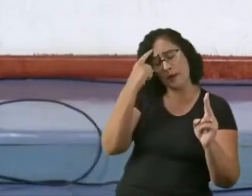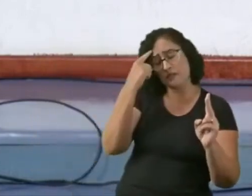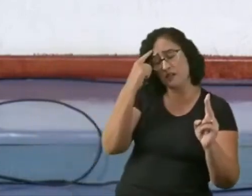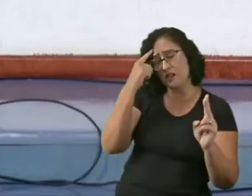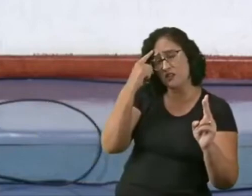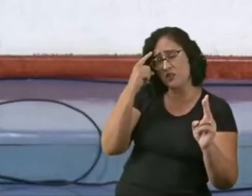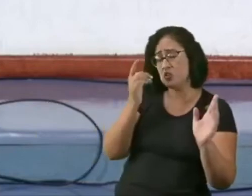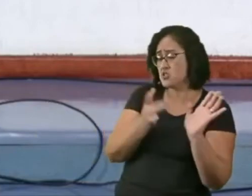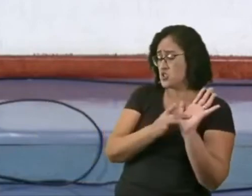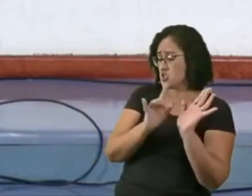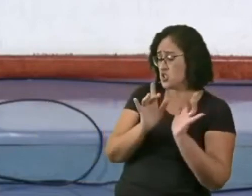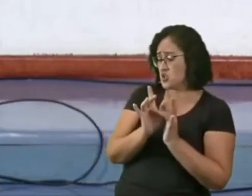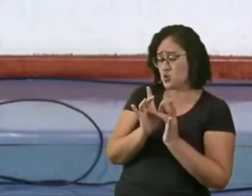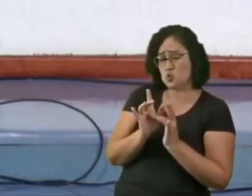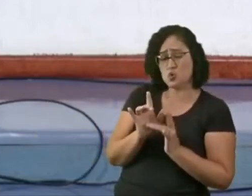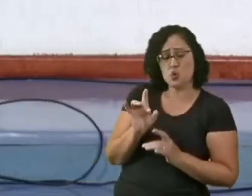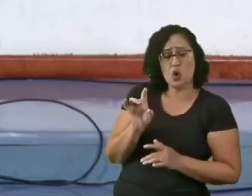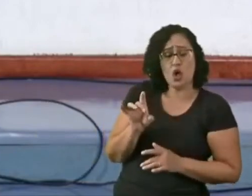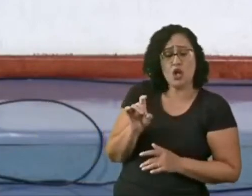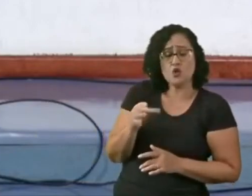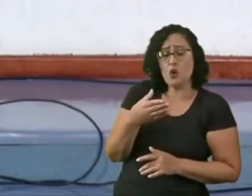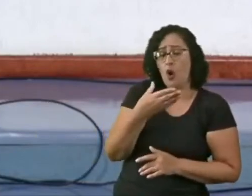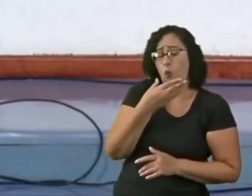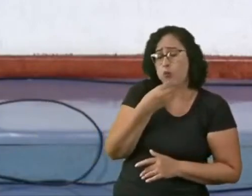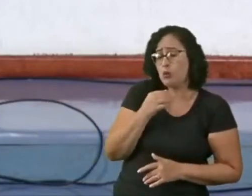E a pergunta é: quem é Jesus para você?